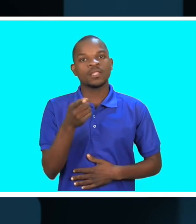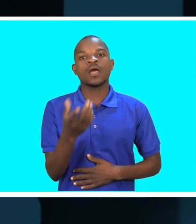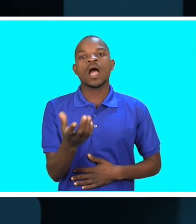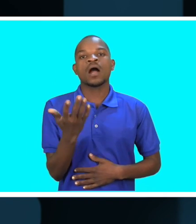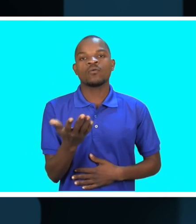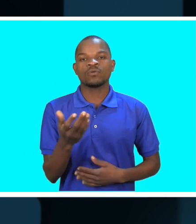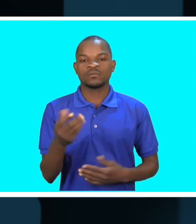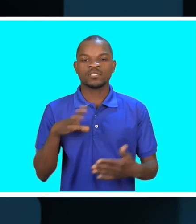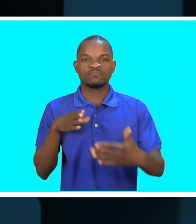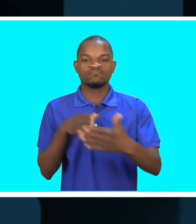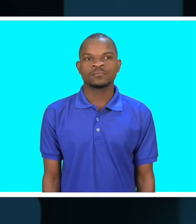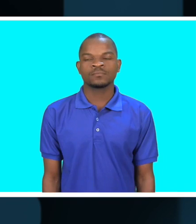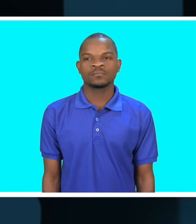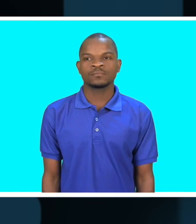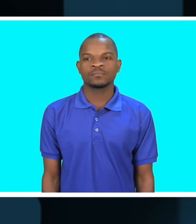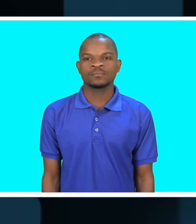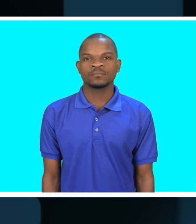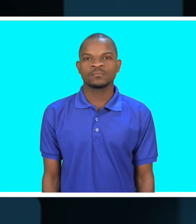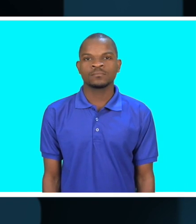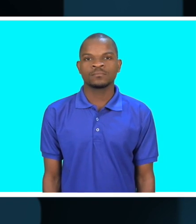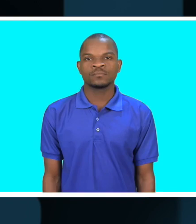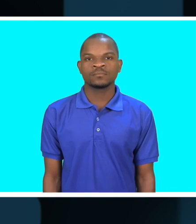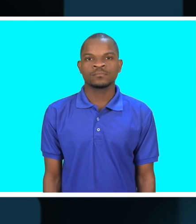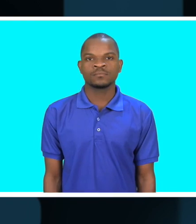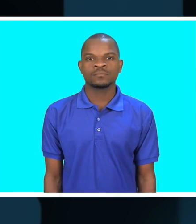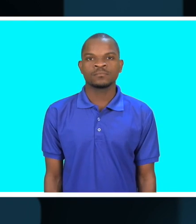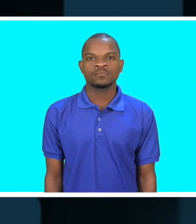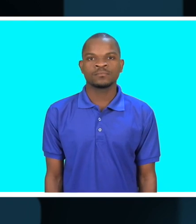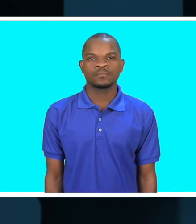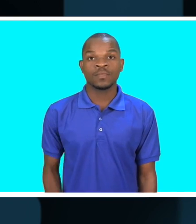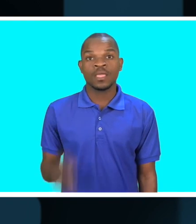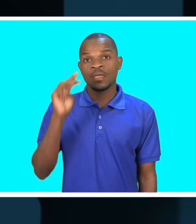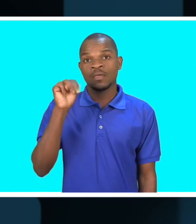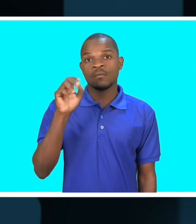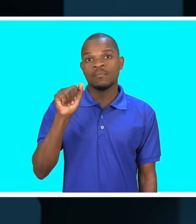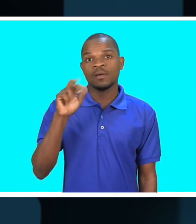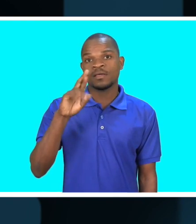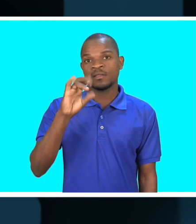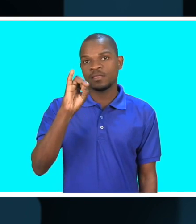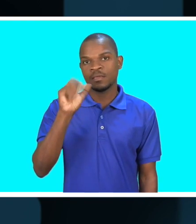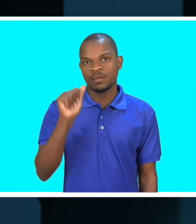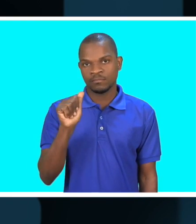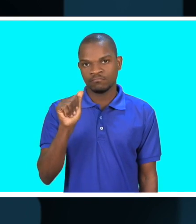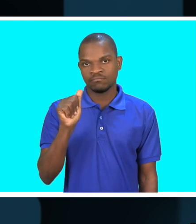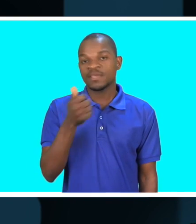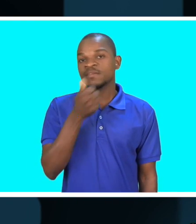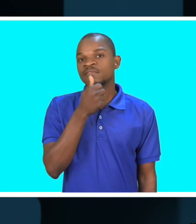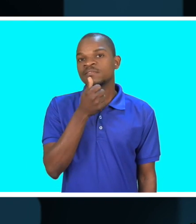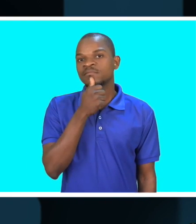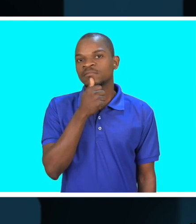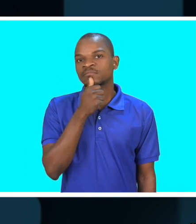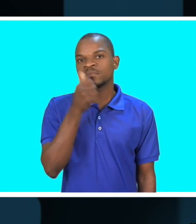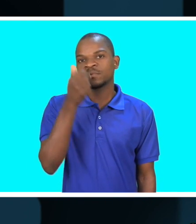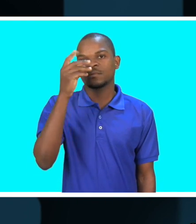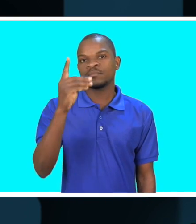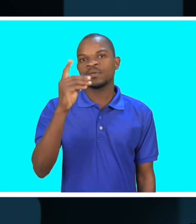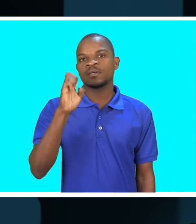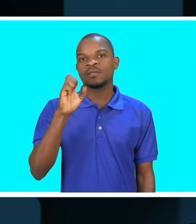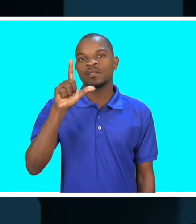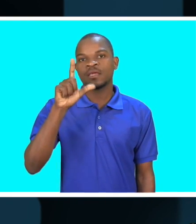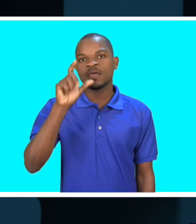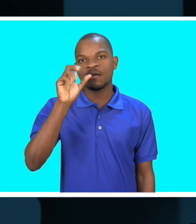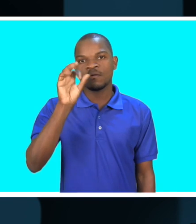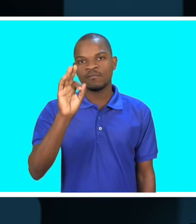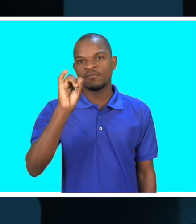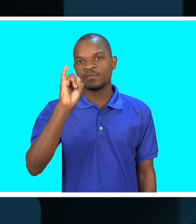para prosseguir com seus estudos. Para Maria Nhaca, tia da Delfina, o computador vai reduzir